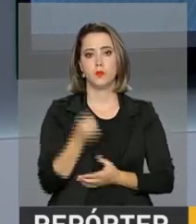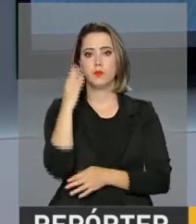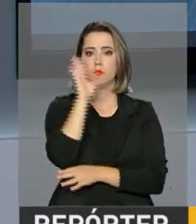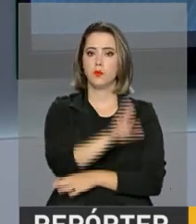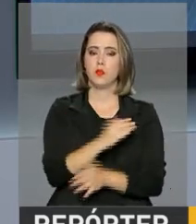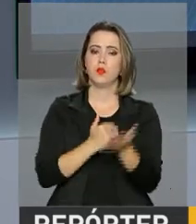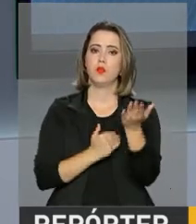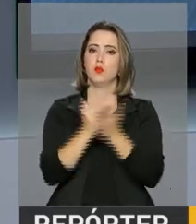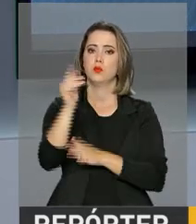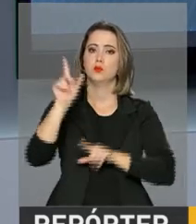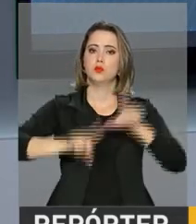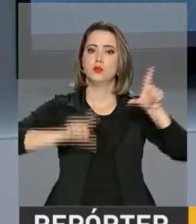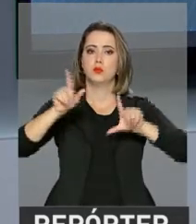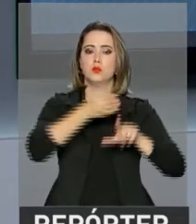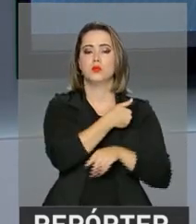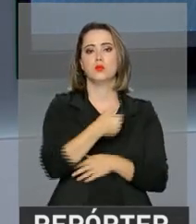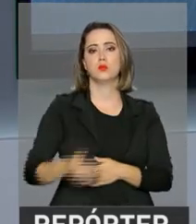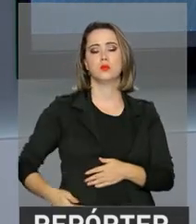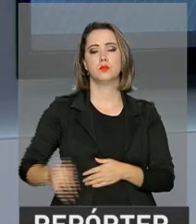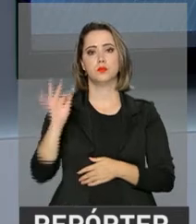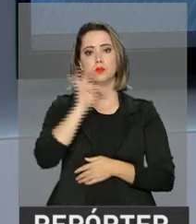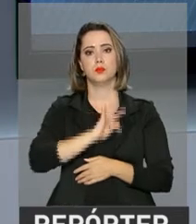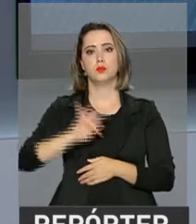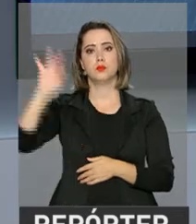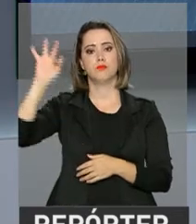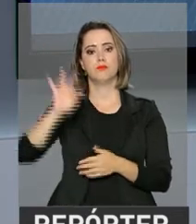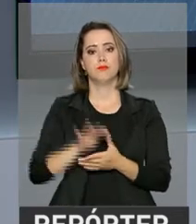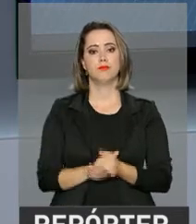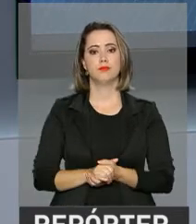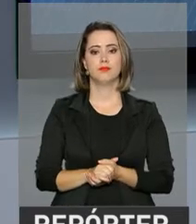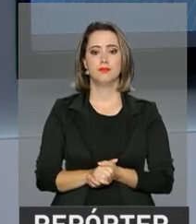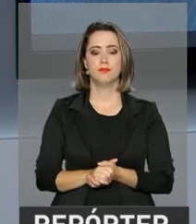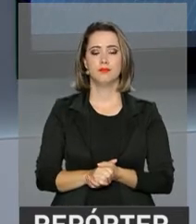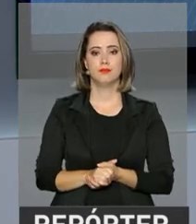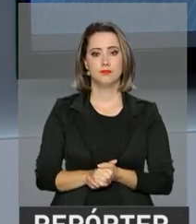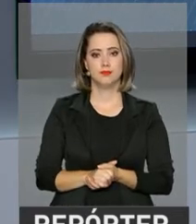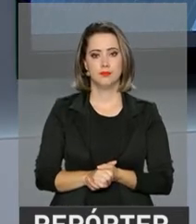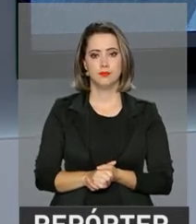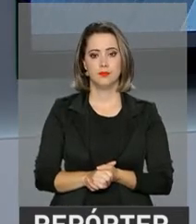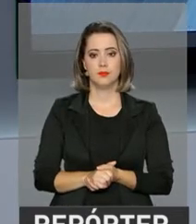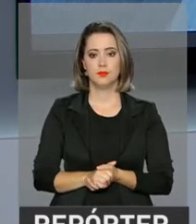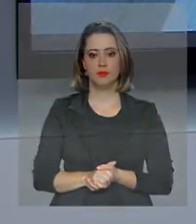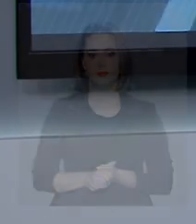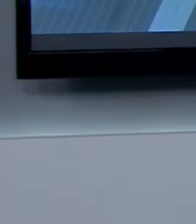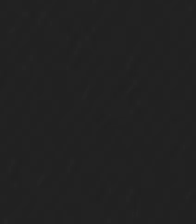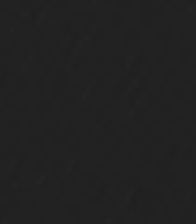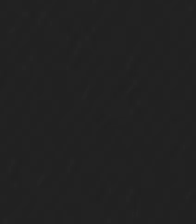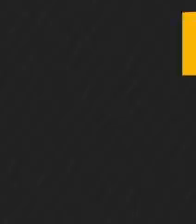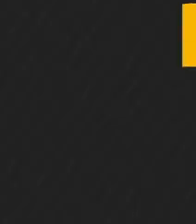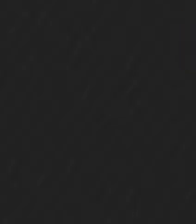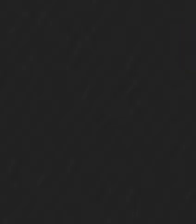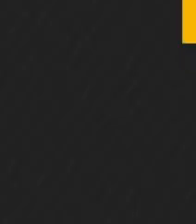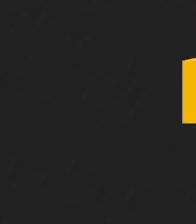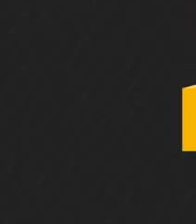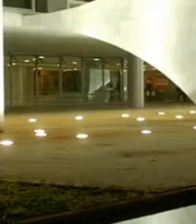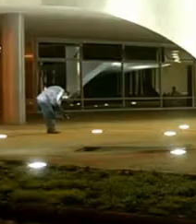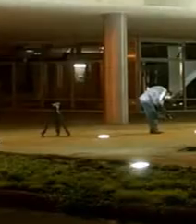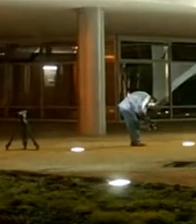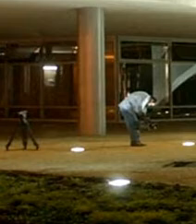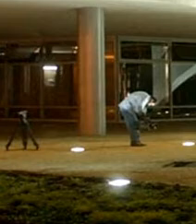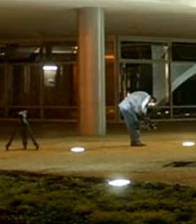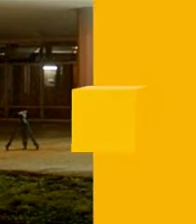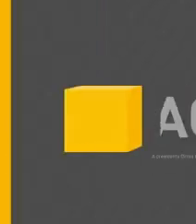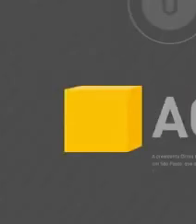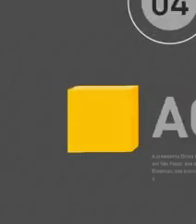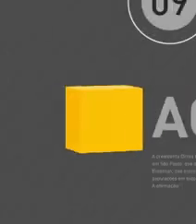Uma boa tarde para você e continue com a gente aqui na NBR, a TV do Governo Federal.